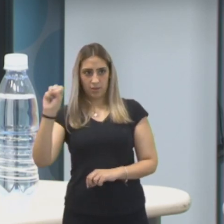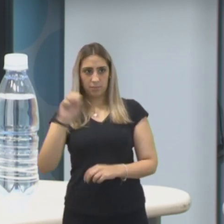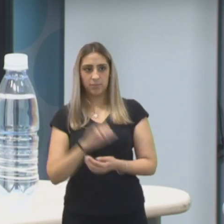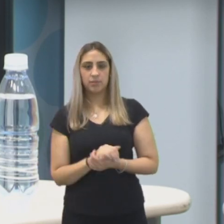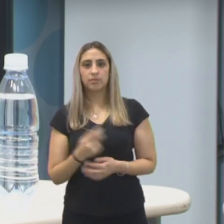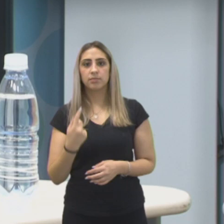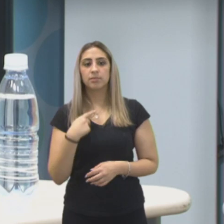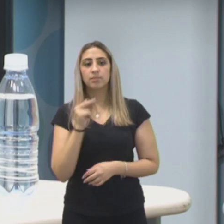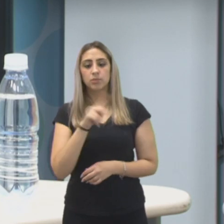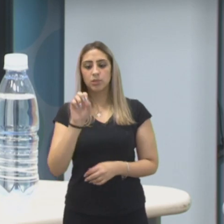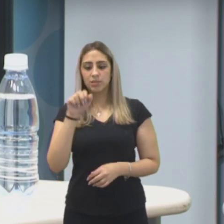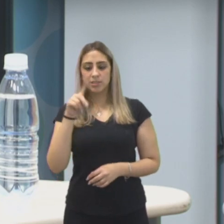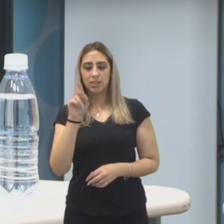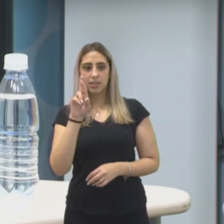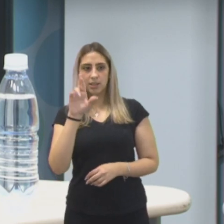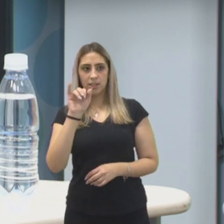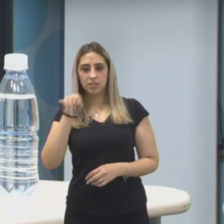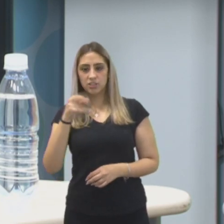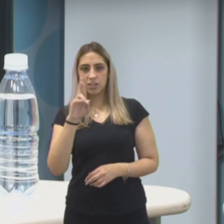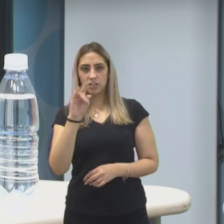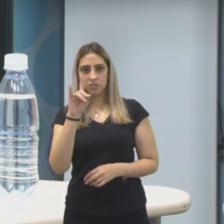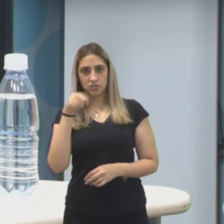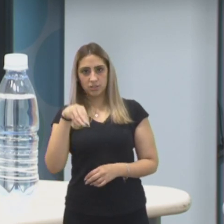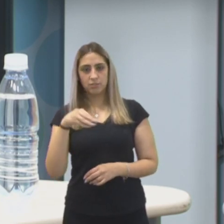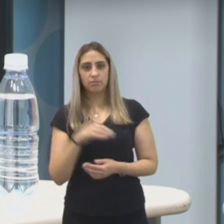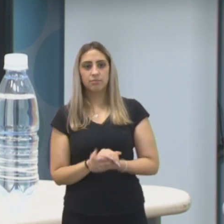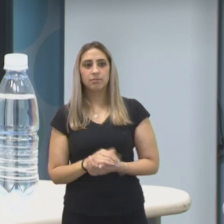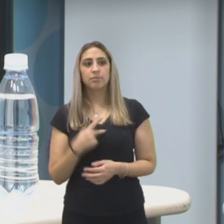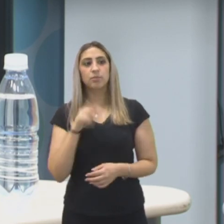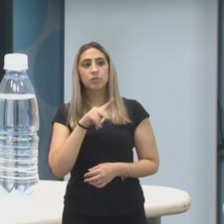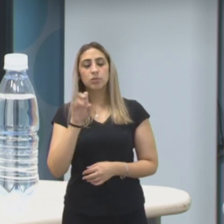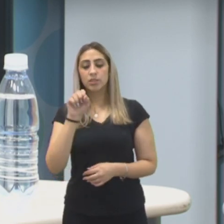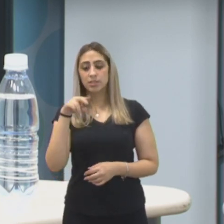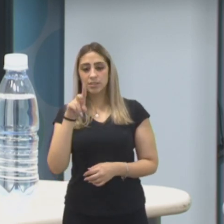a professora Sandra Jardim. Tudo bem, professora Sandra?